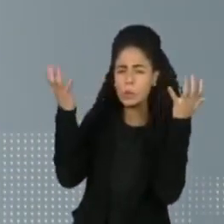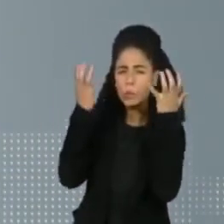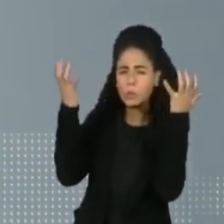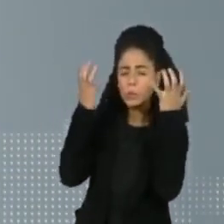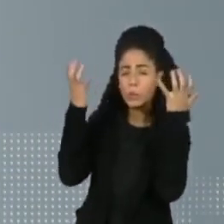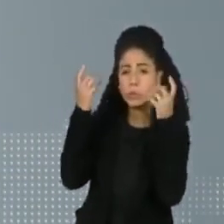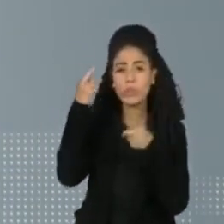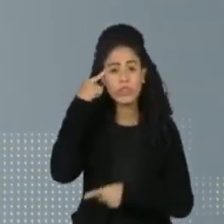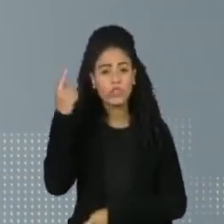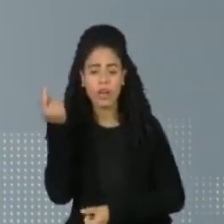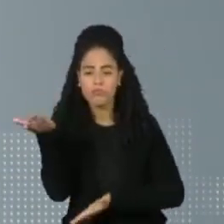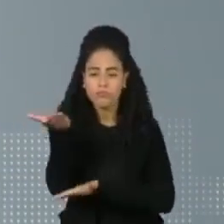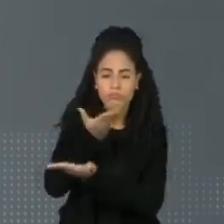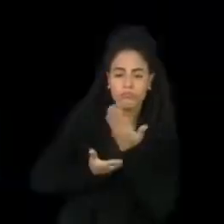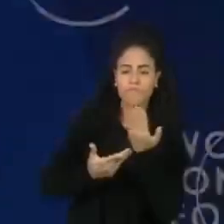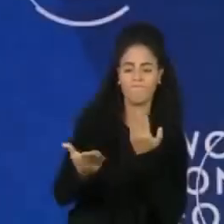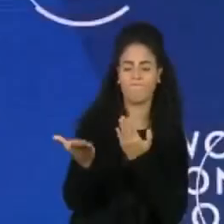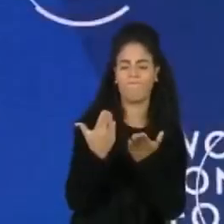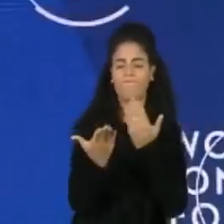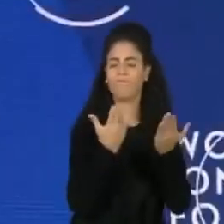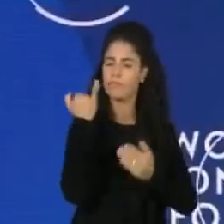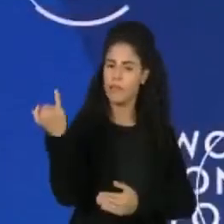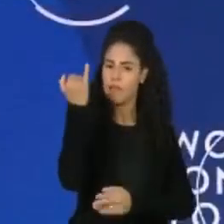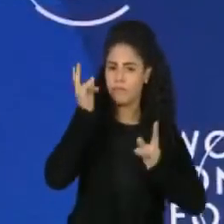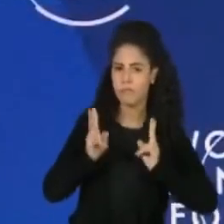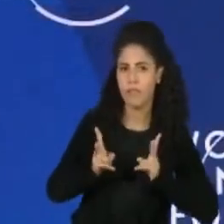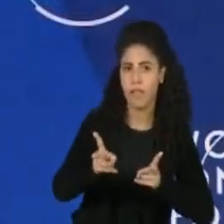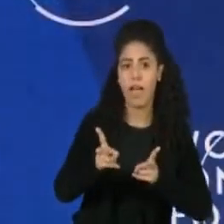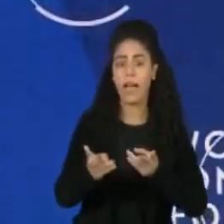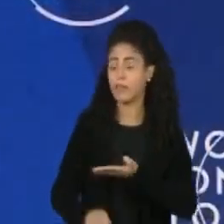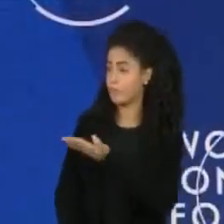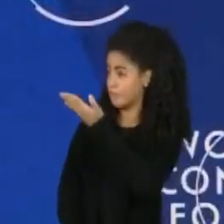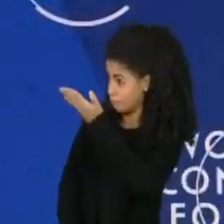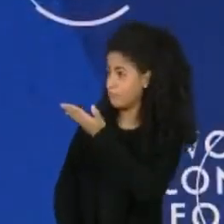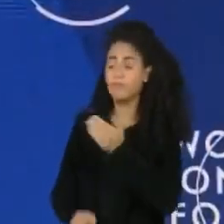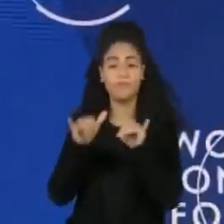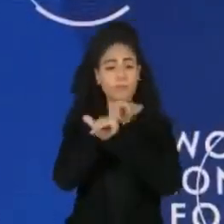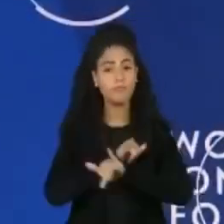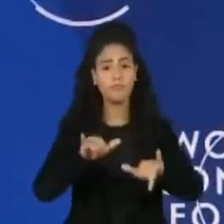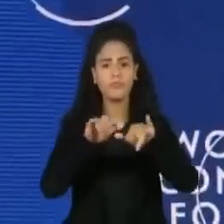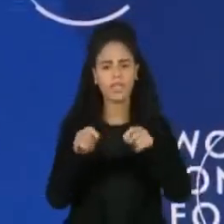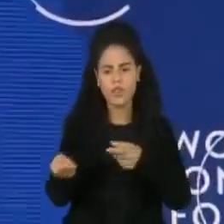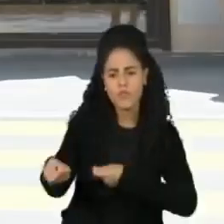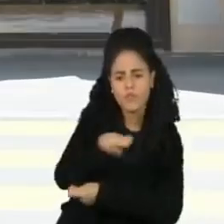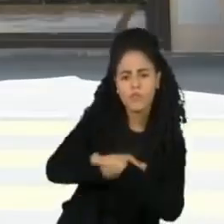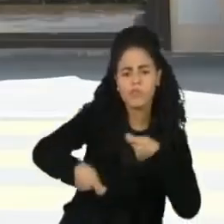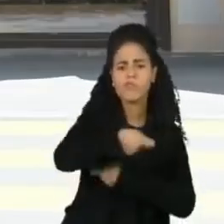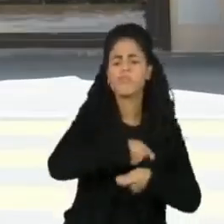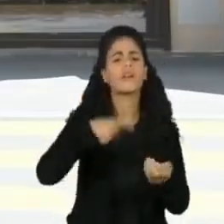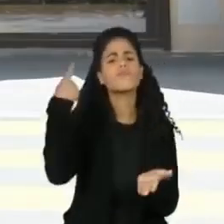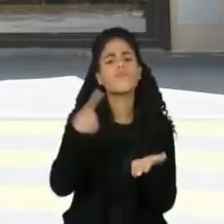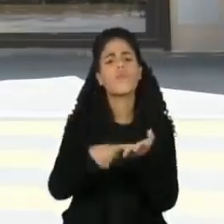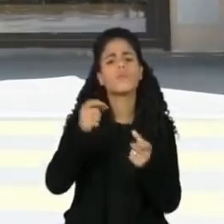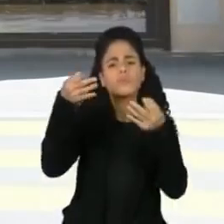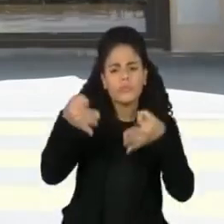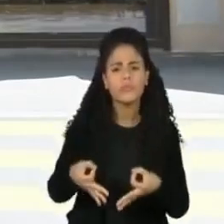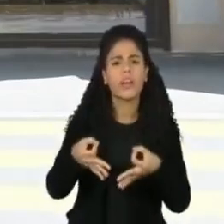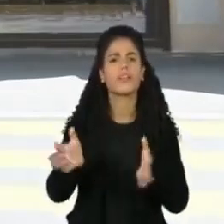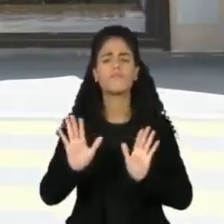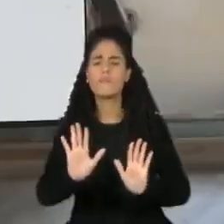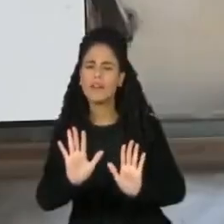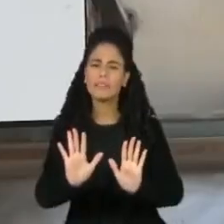pessoais são mais importantes que nunca. Mensagem de Klaus Schwab, o economista que teve a ideia do encontro. Mas não é bem assim que as